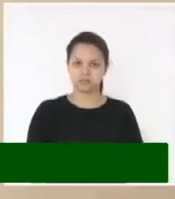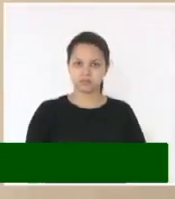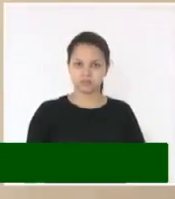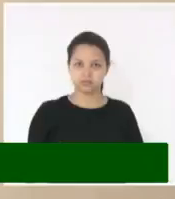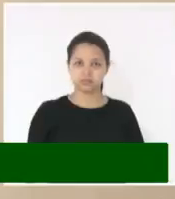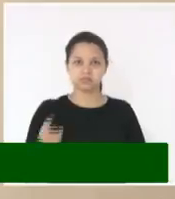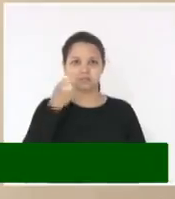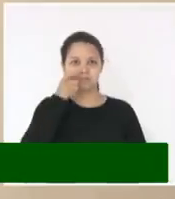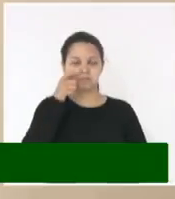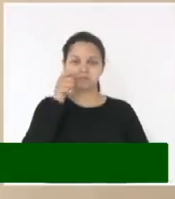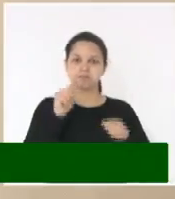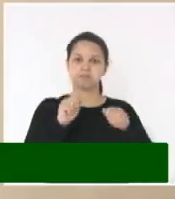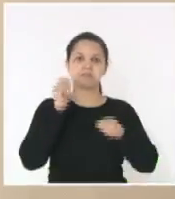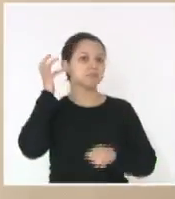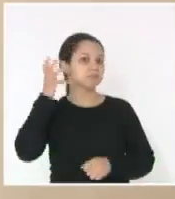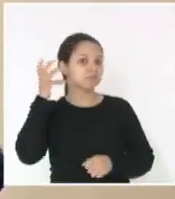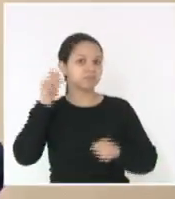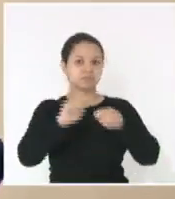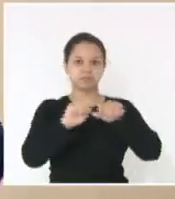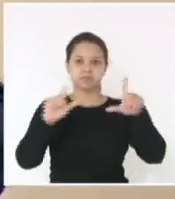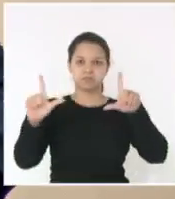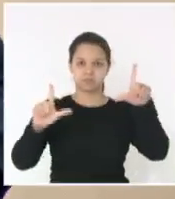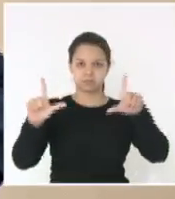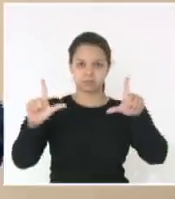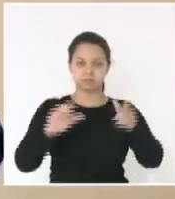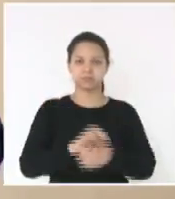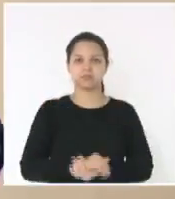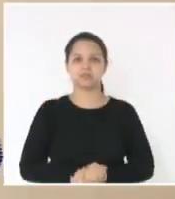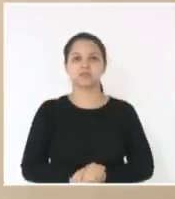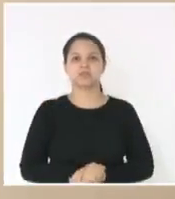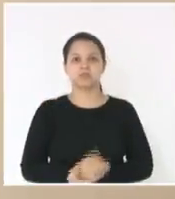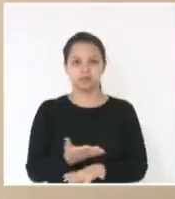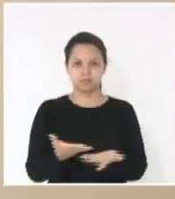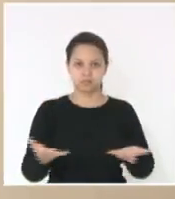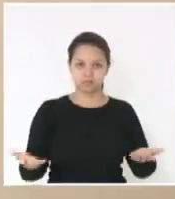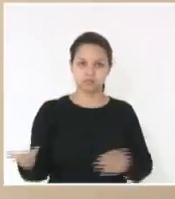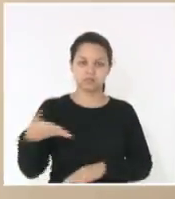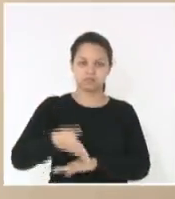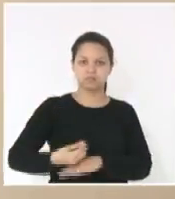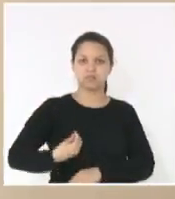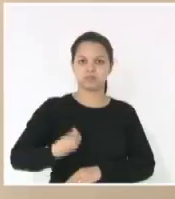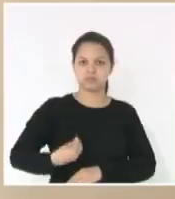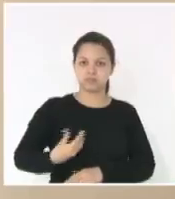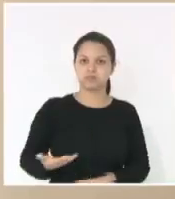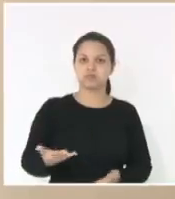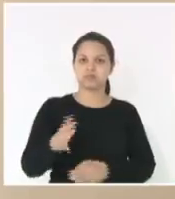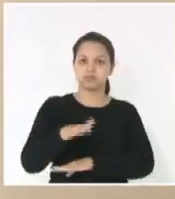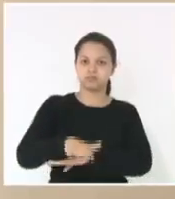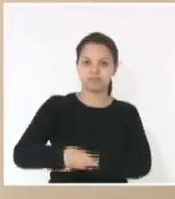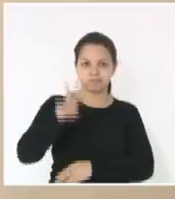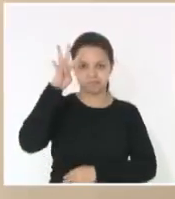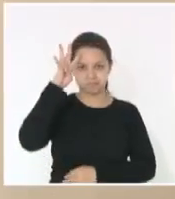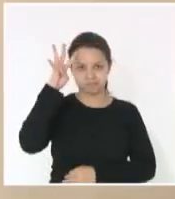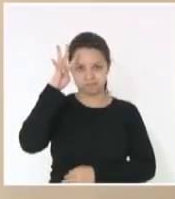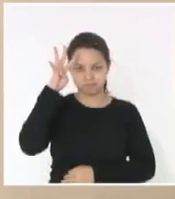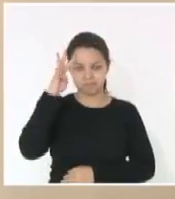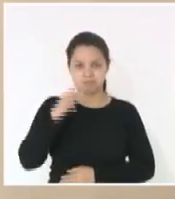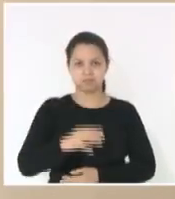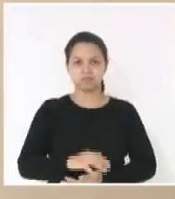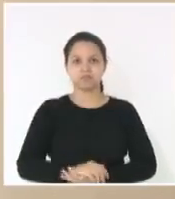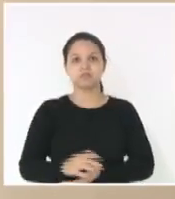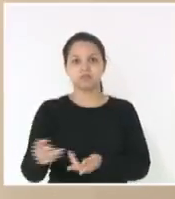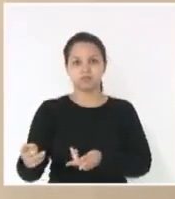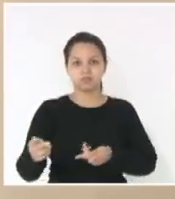da RADAEL e TVAL, público que nos honra com a presença na tarde desta quarta-feira. Inicialmente,